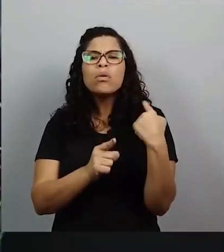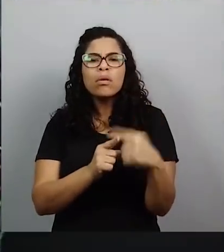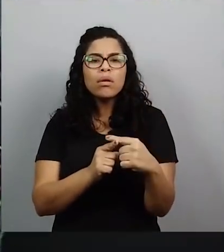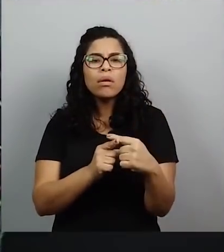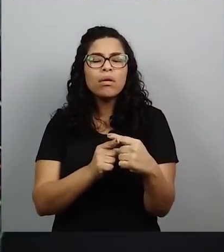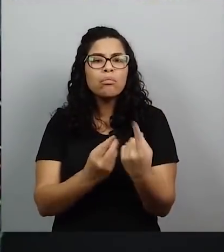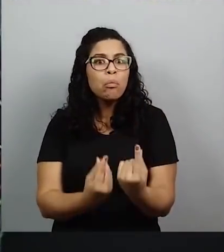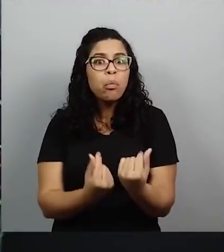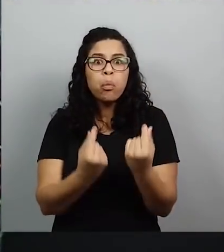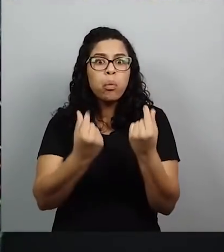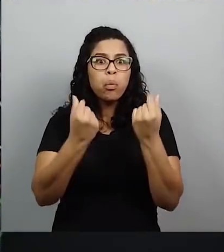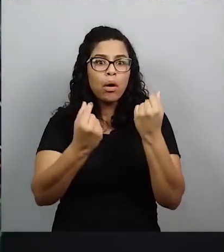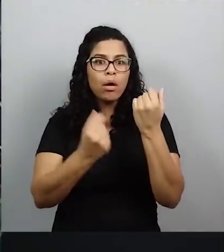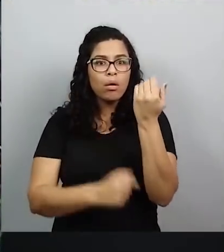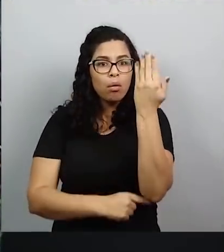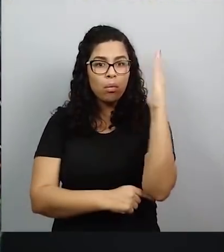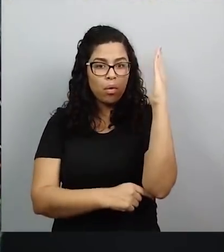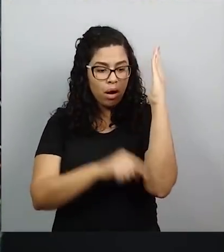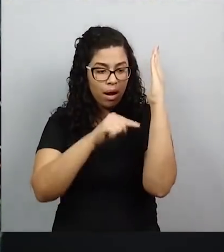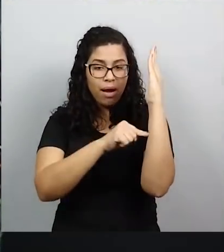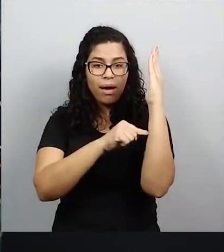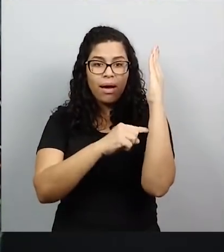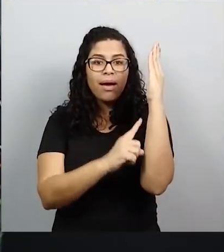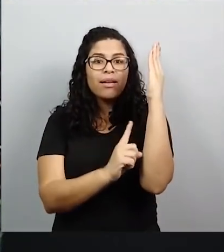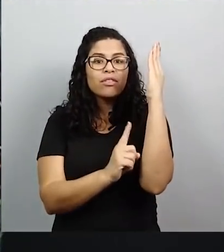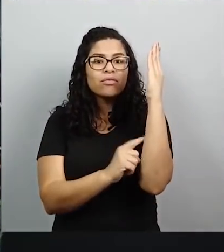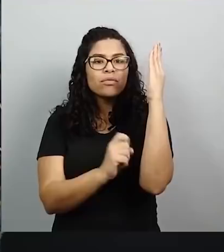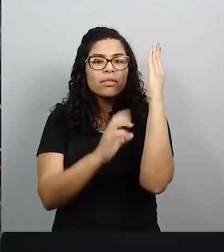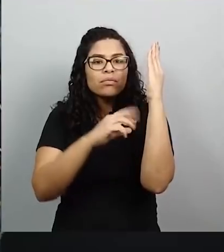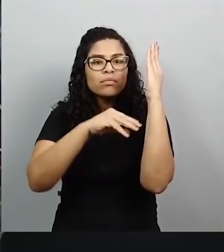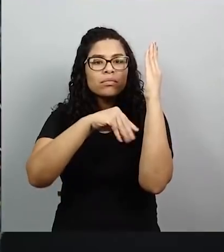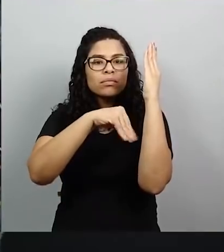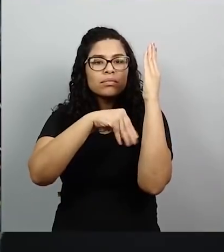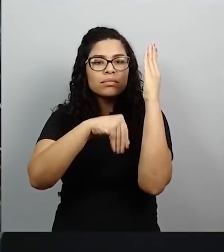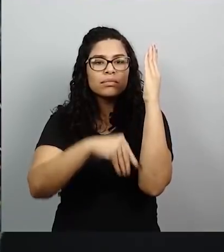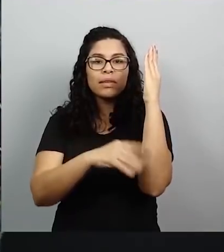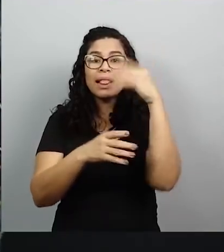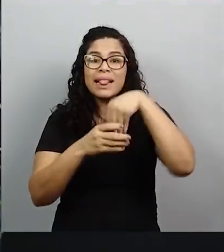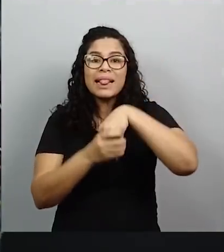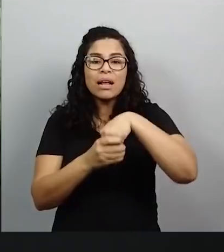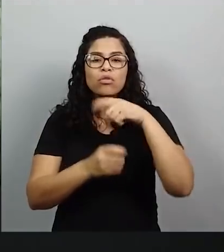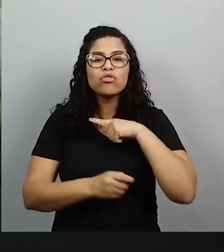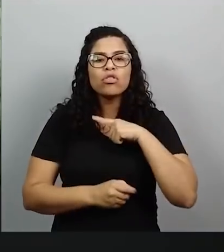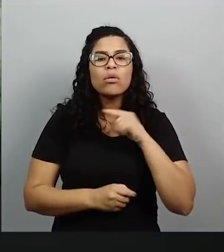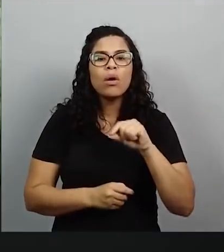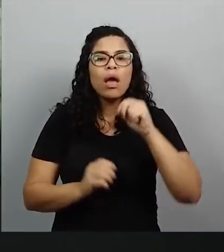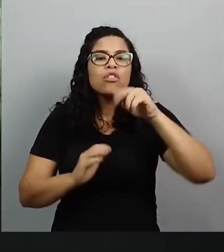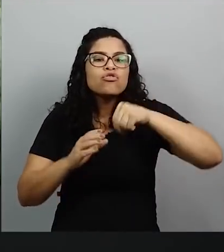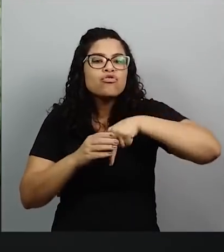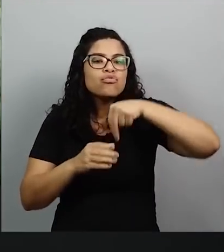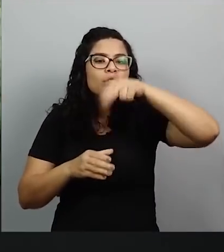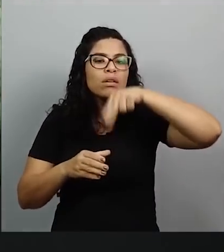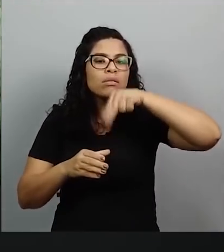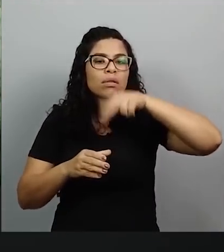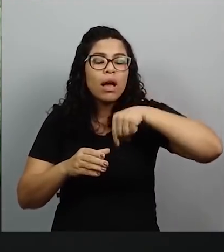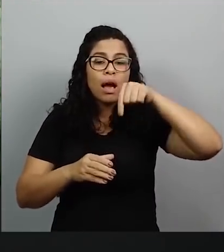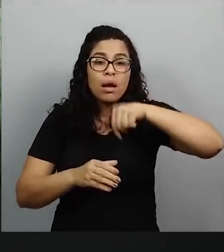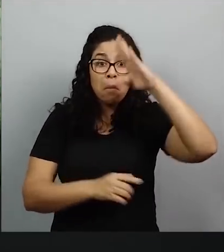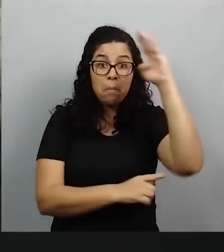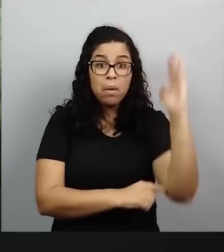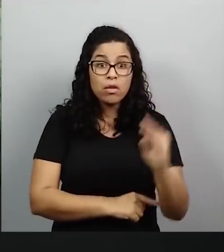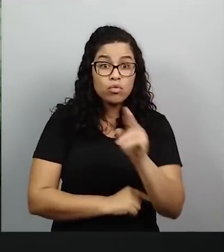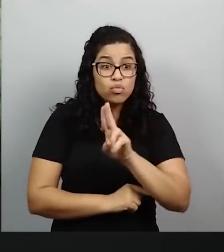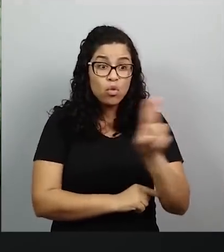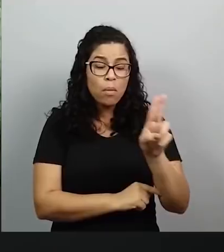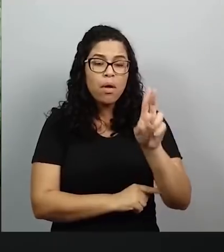tão valiosa? Porque dela se extraía uma tinta vermelha muito intensa. E o Brasil, o